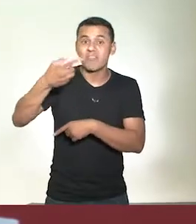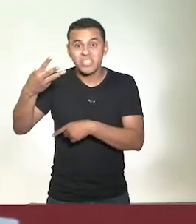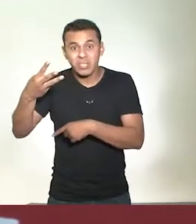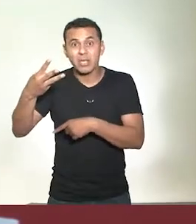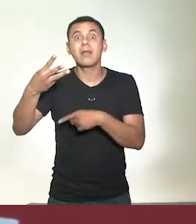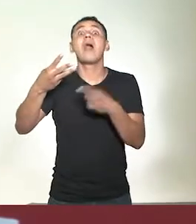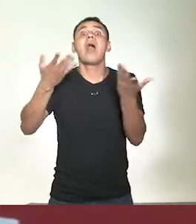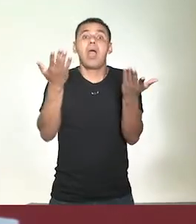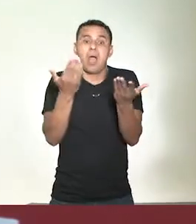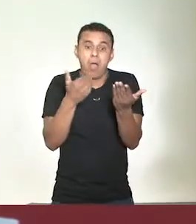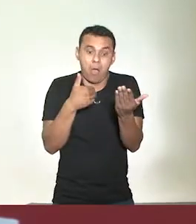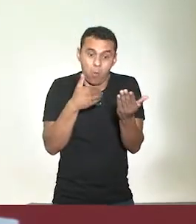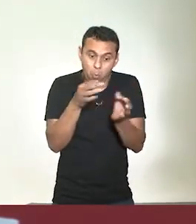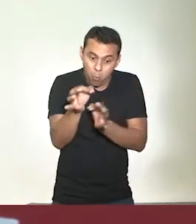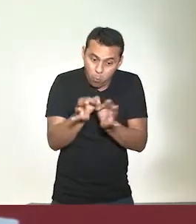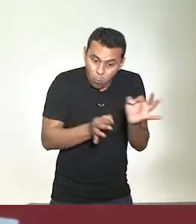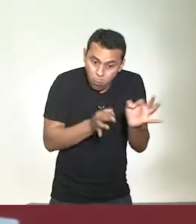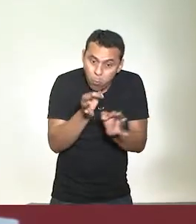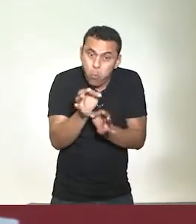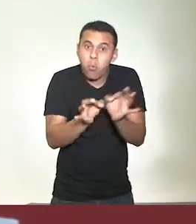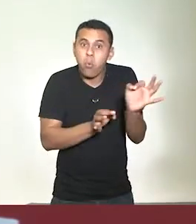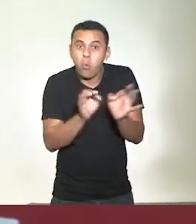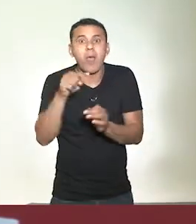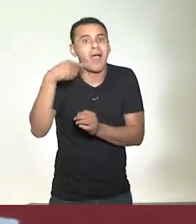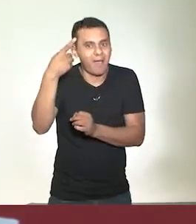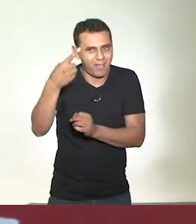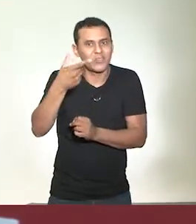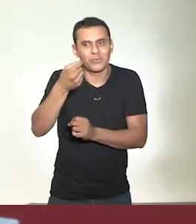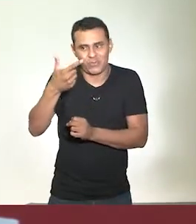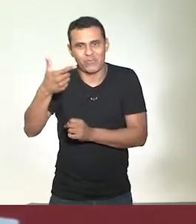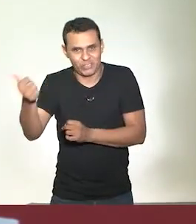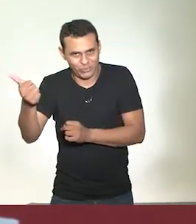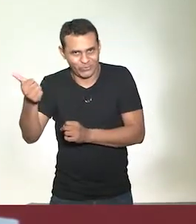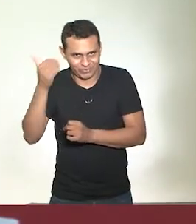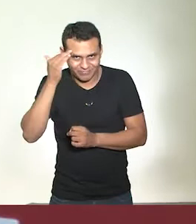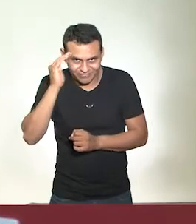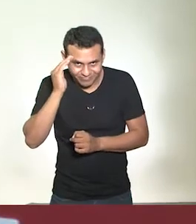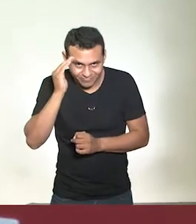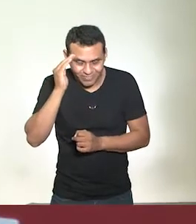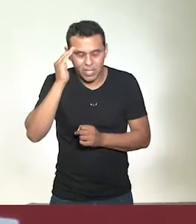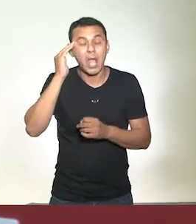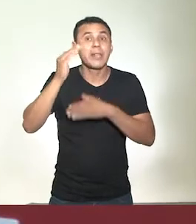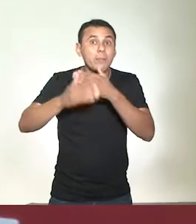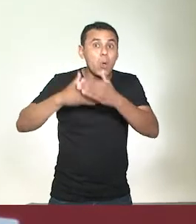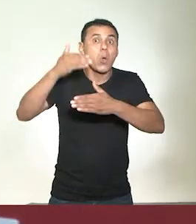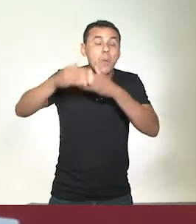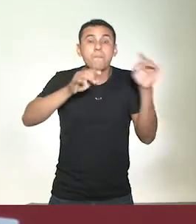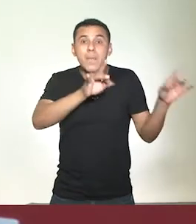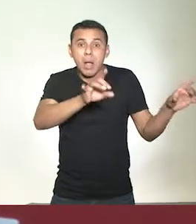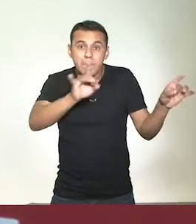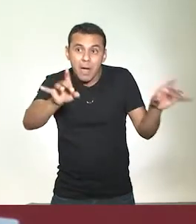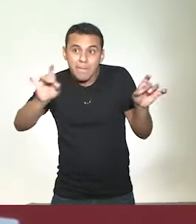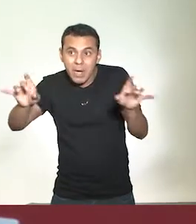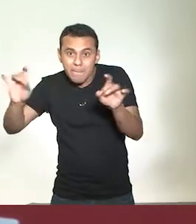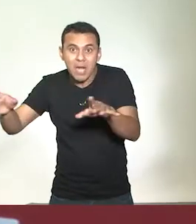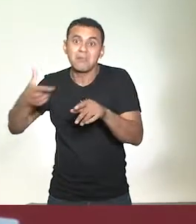comece a ser construído no ano que vem aí como é que foi colocado em